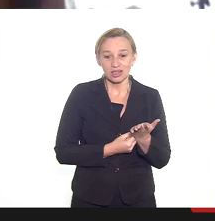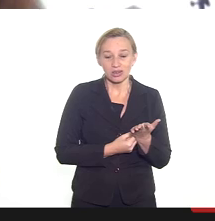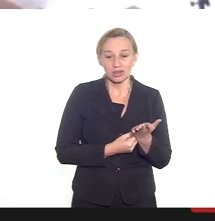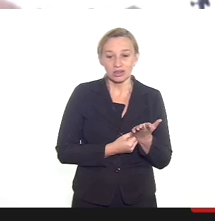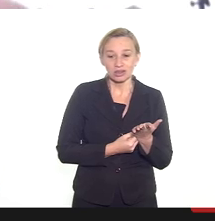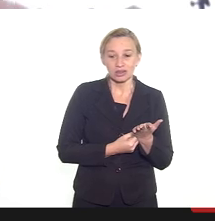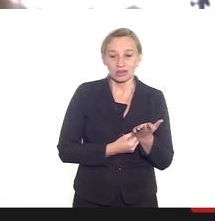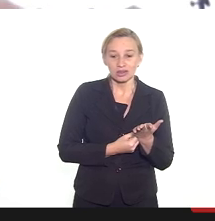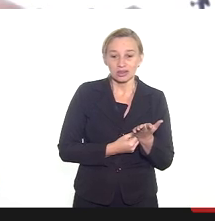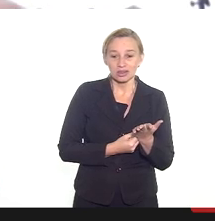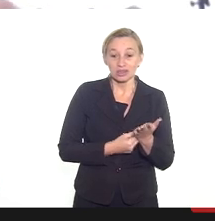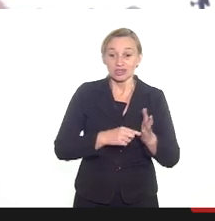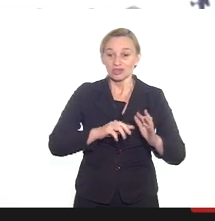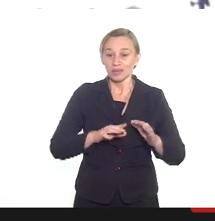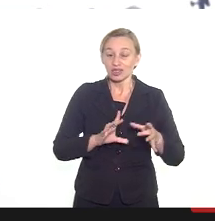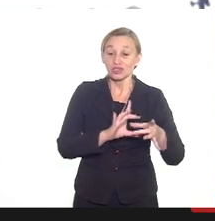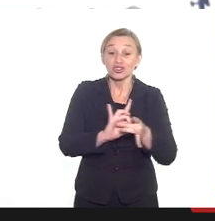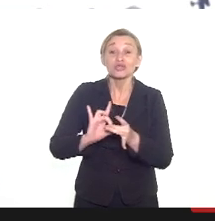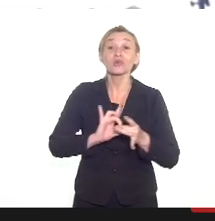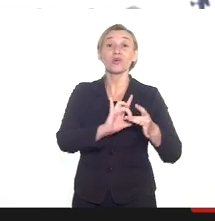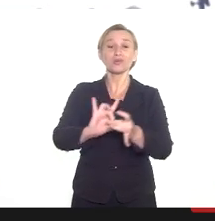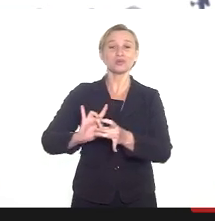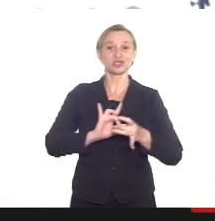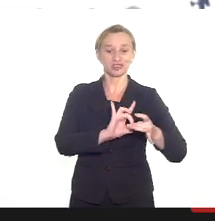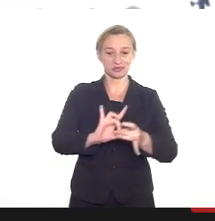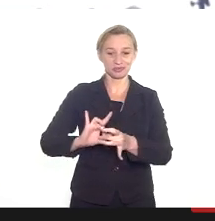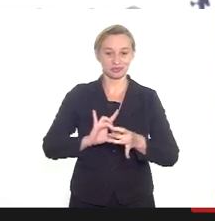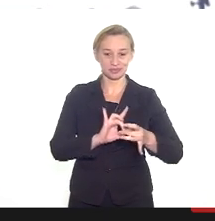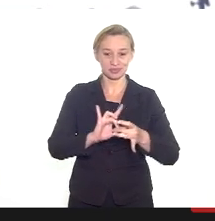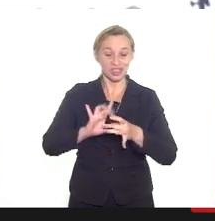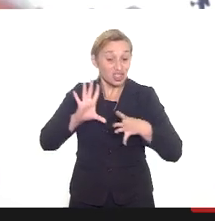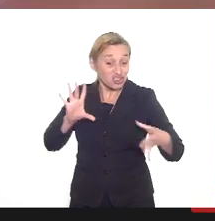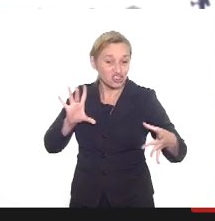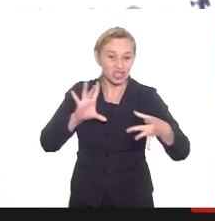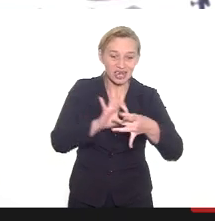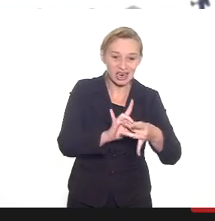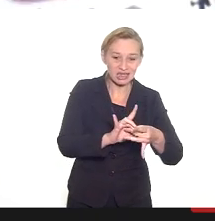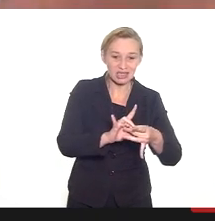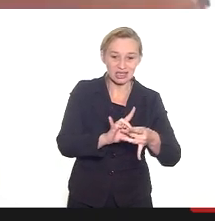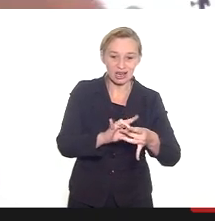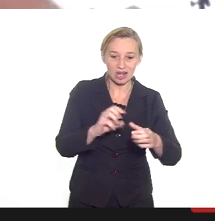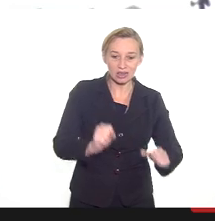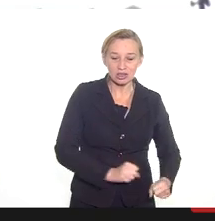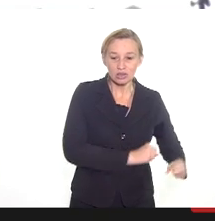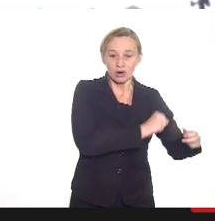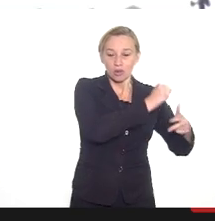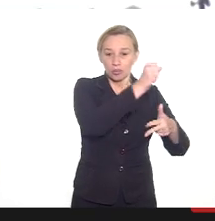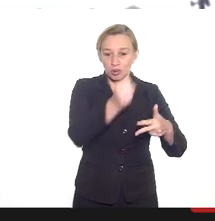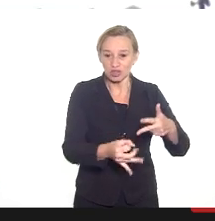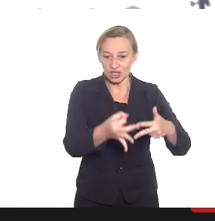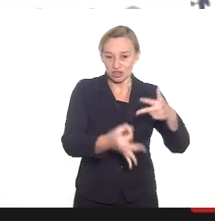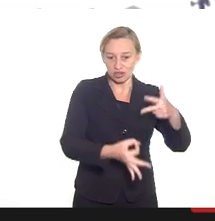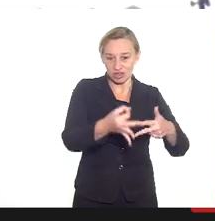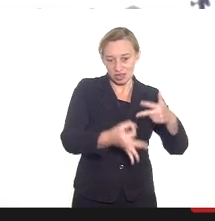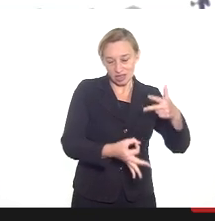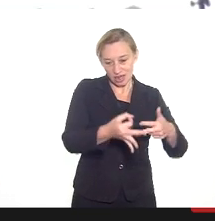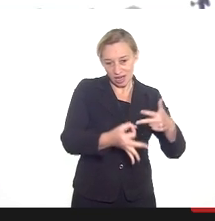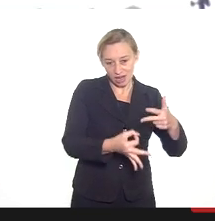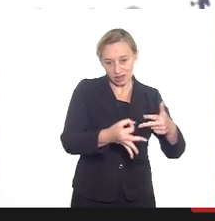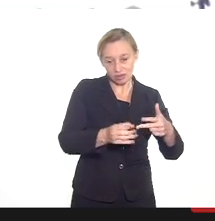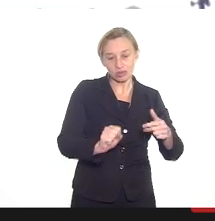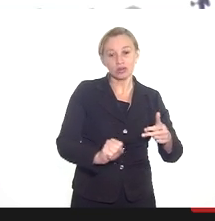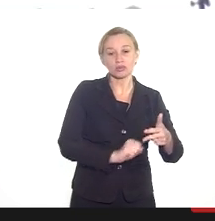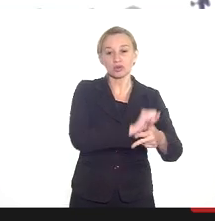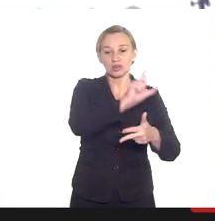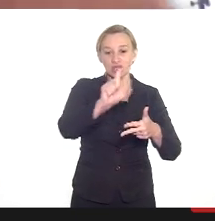no espaço de harmonia, de ligação entre o Poder Judiciário, entre o